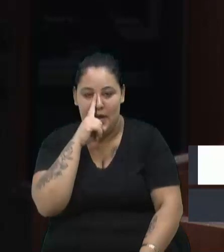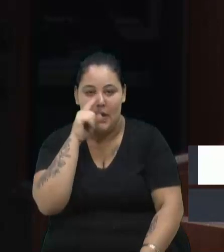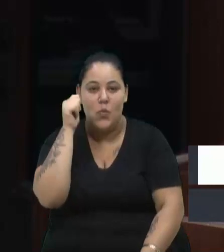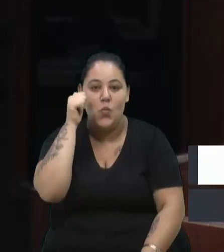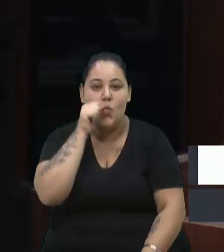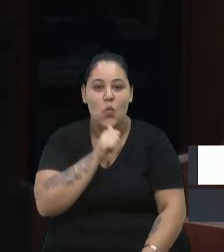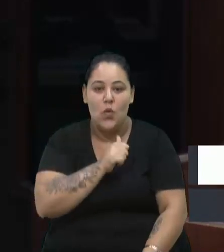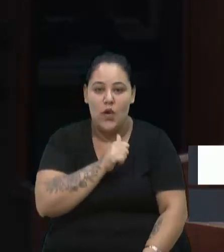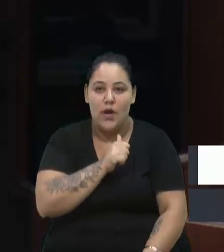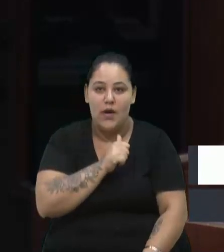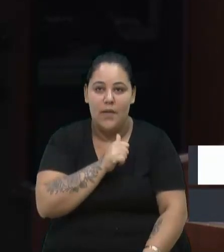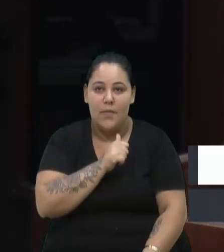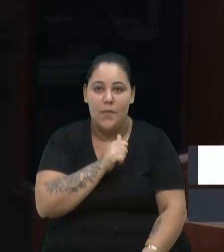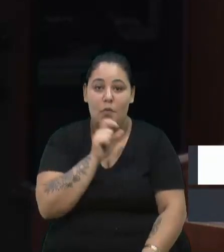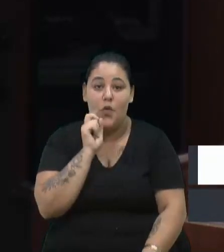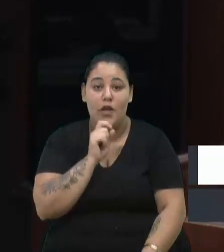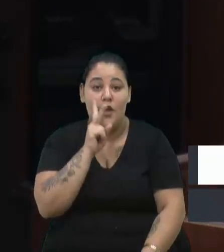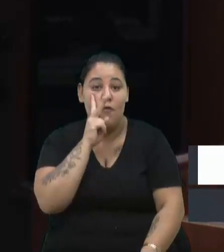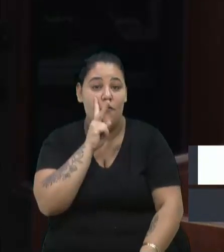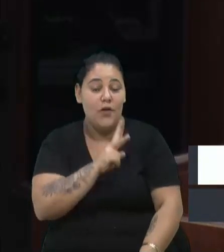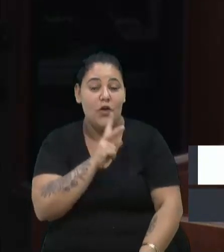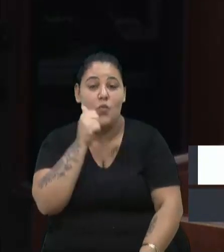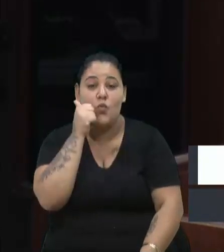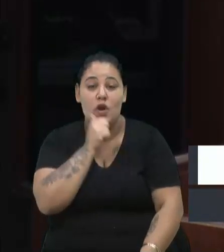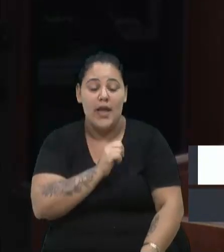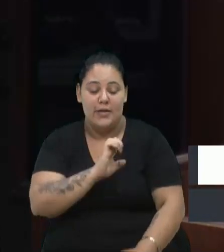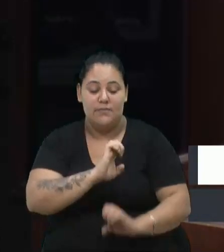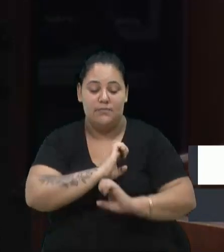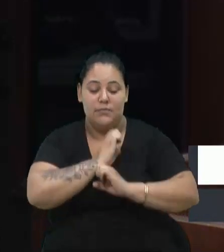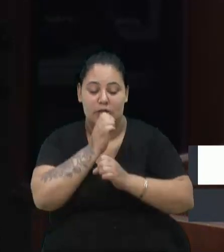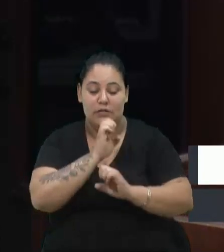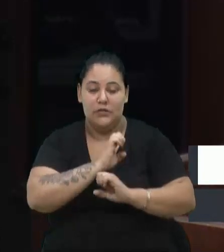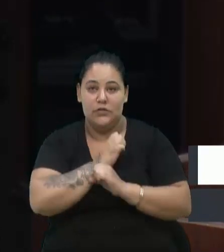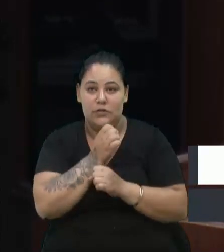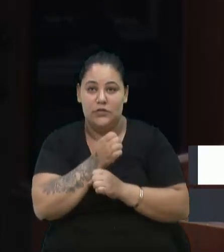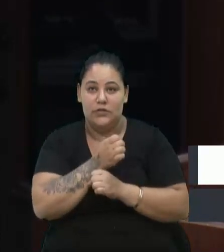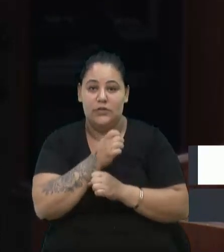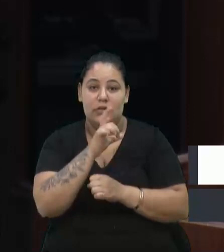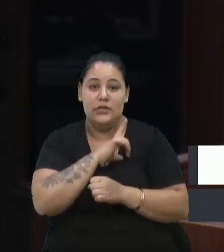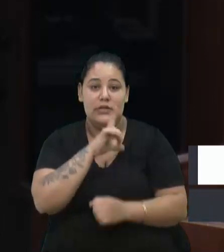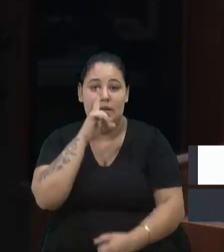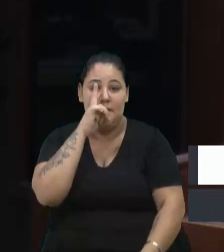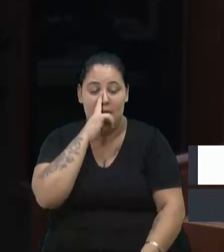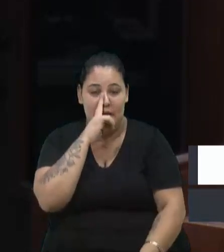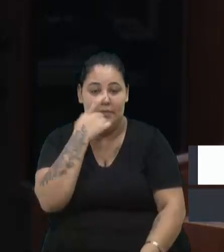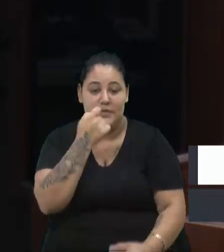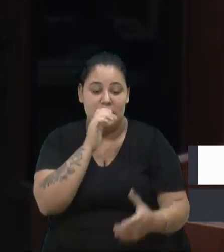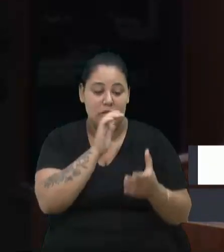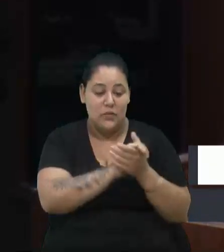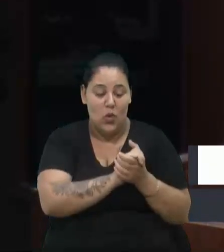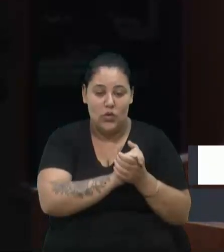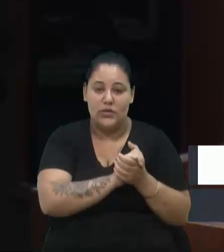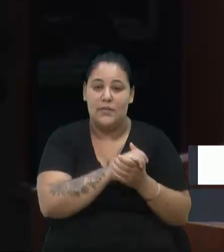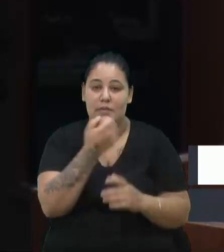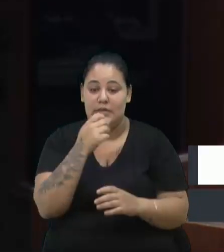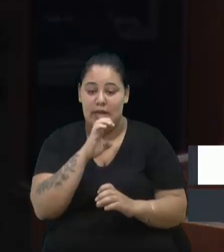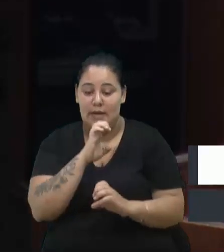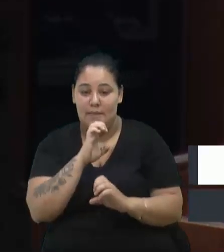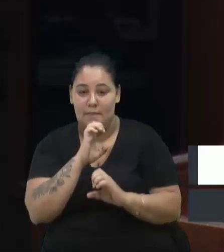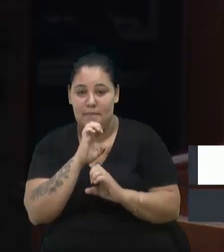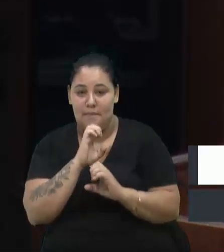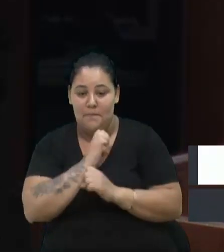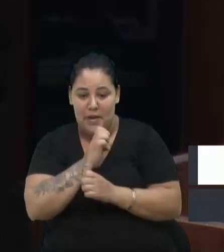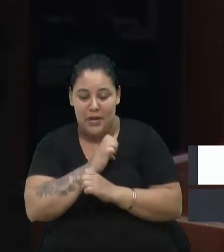mulher. O que eu vejo de mulheres empreendedoras que tem que ser mãe, tem que ser esposa, tem que ser empresária, tem